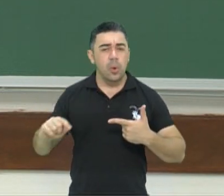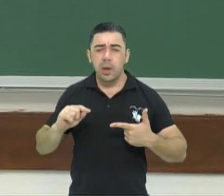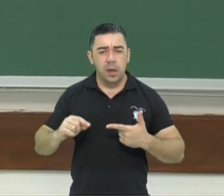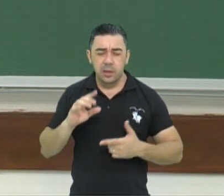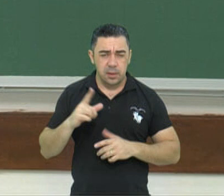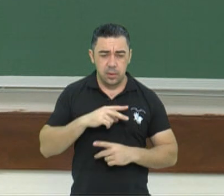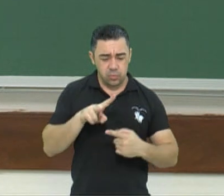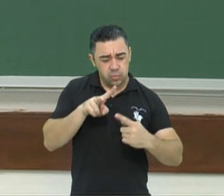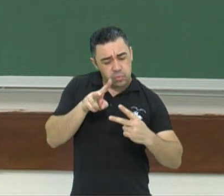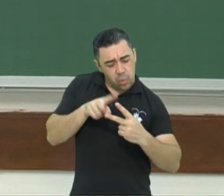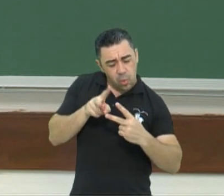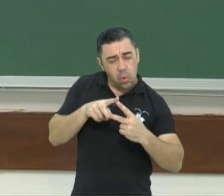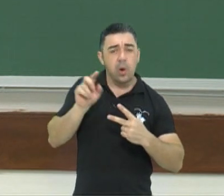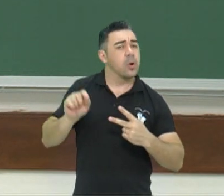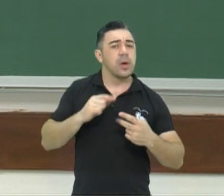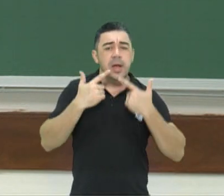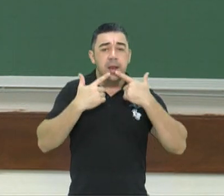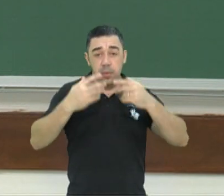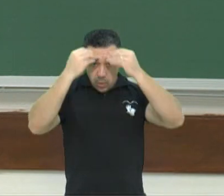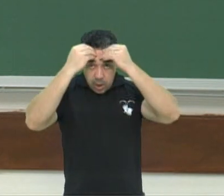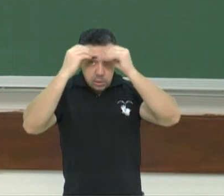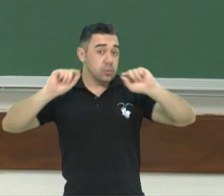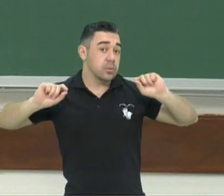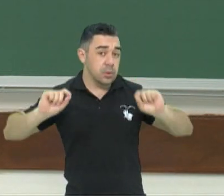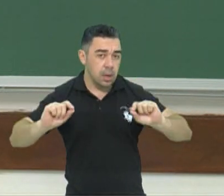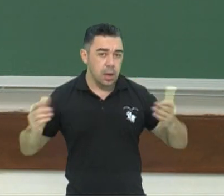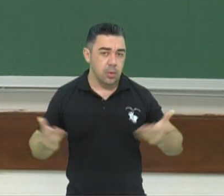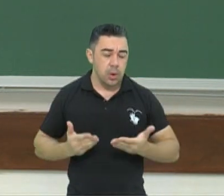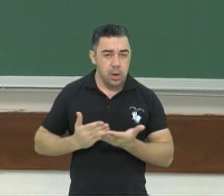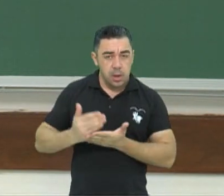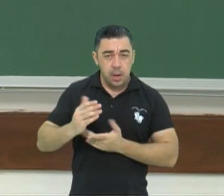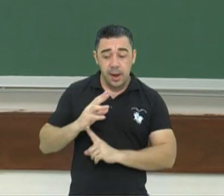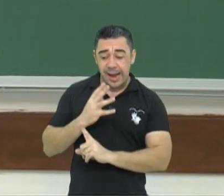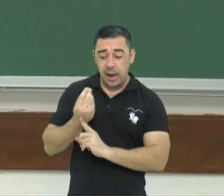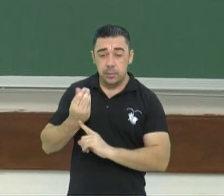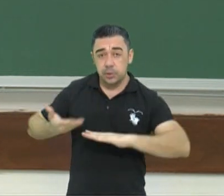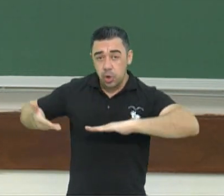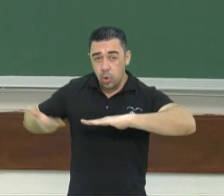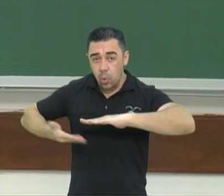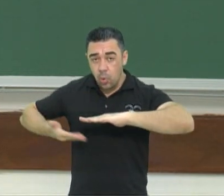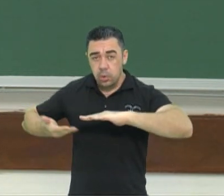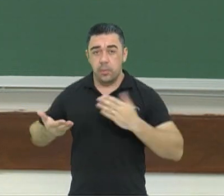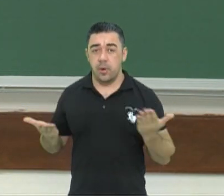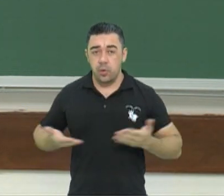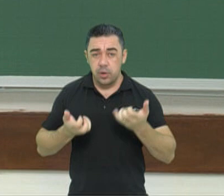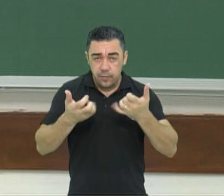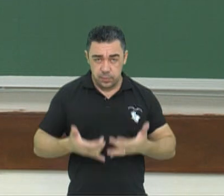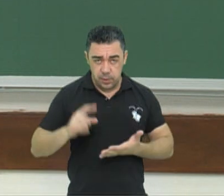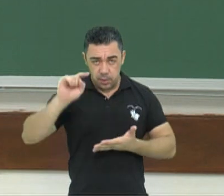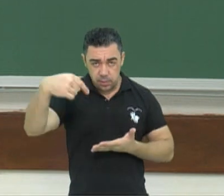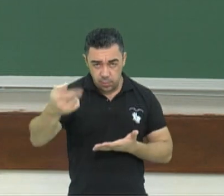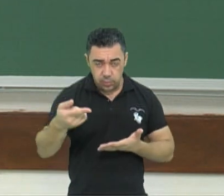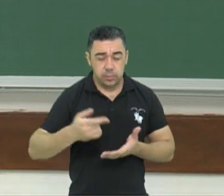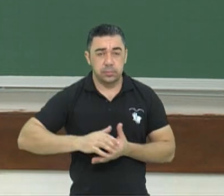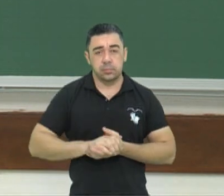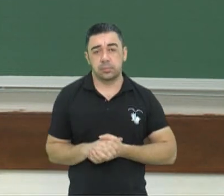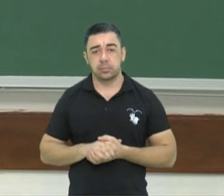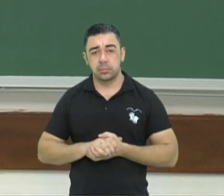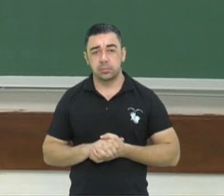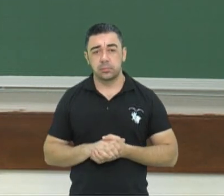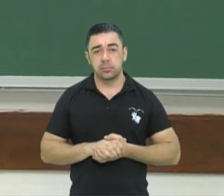trás dessas linguagens. Lembrando que nós estamos fazendo uma passagem agora para a arte contemporânea, que eu vou explicar um pouquinho mais para frente para vocês.